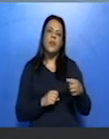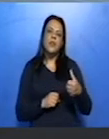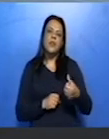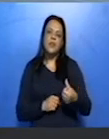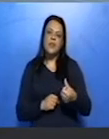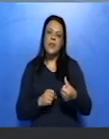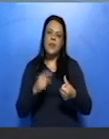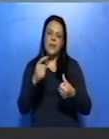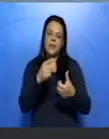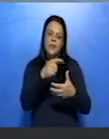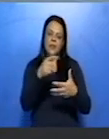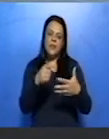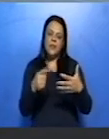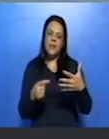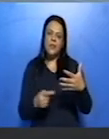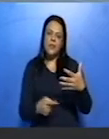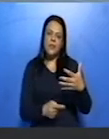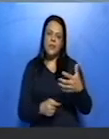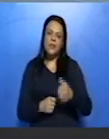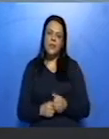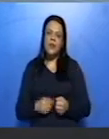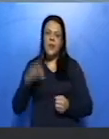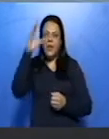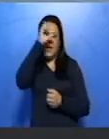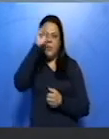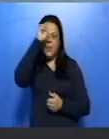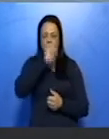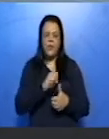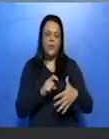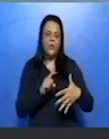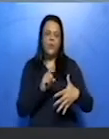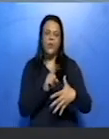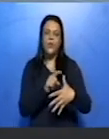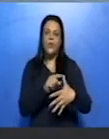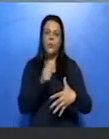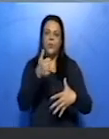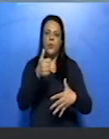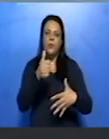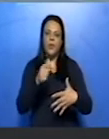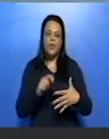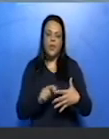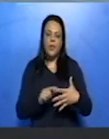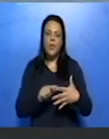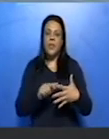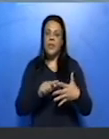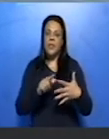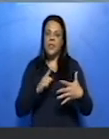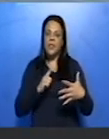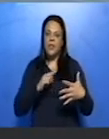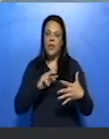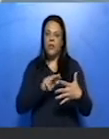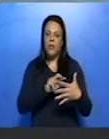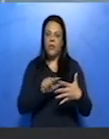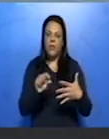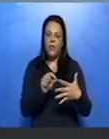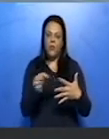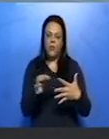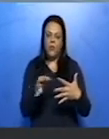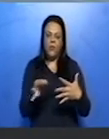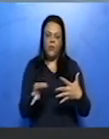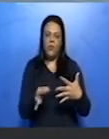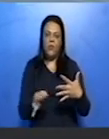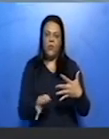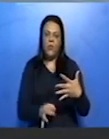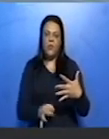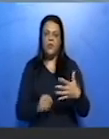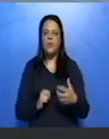subordinada substantiva, subjetiva. Ainda nós temos a objetiva direta, a objetiva indireta, a completiva nominal,